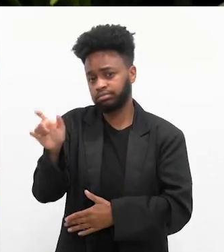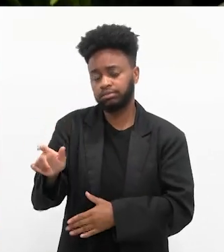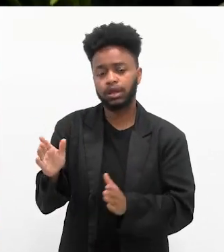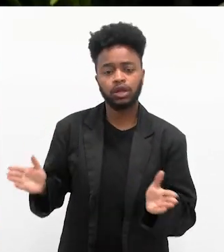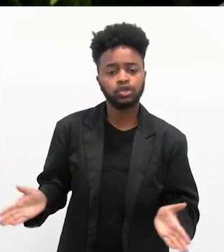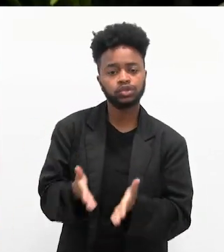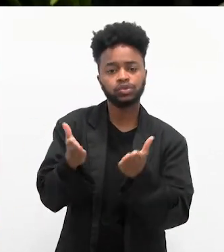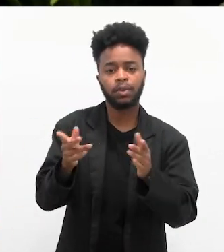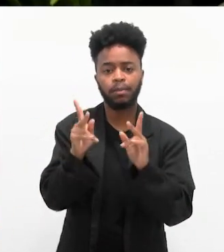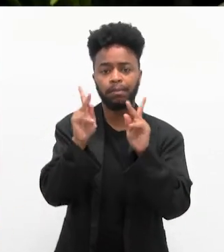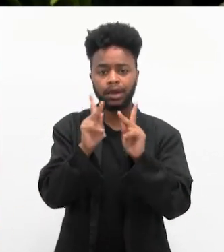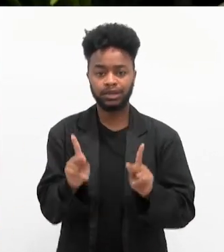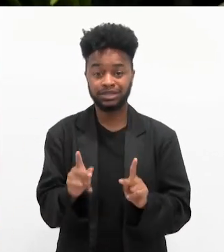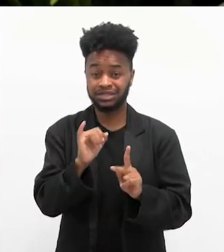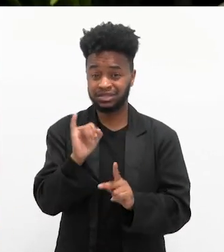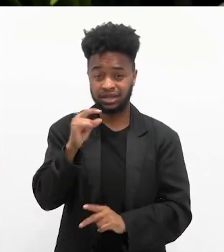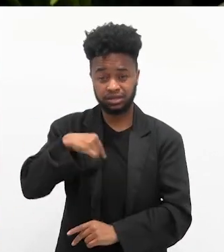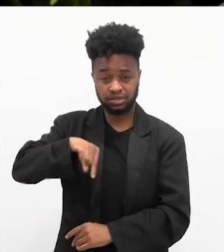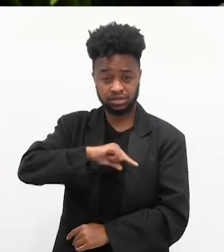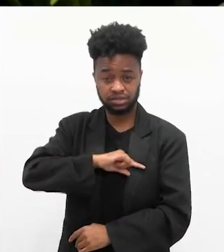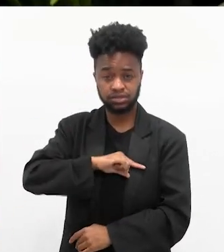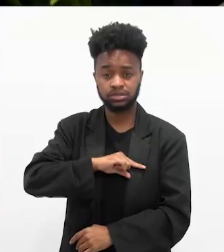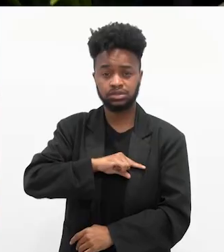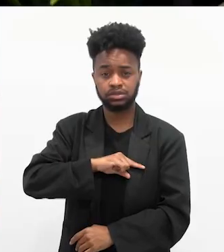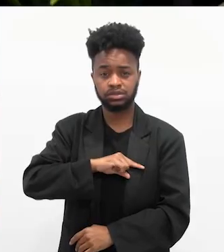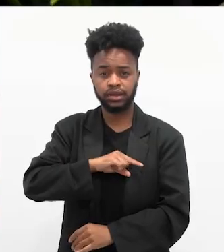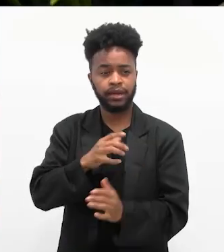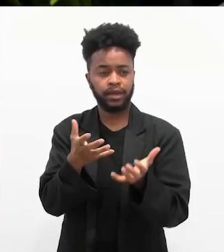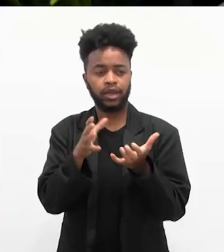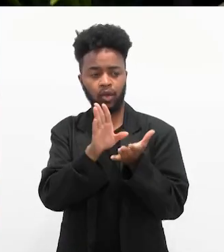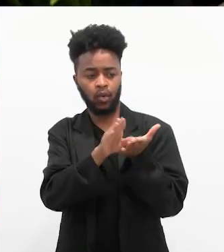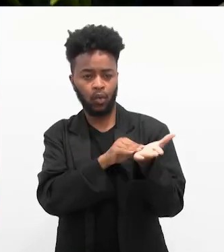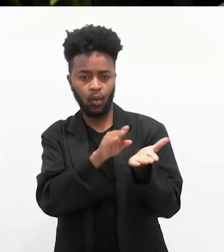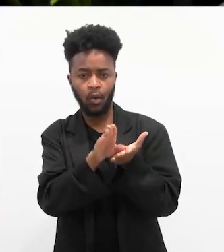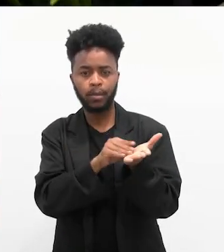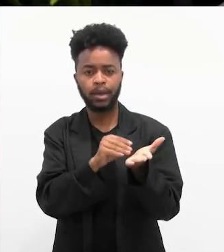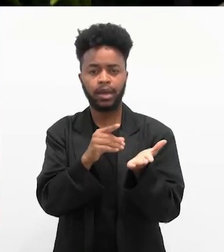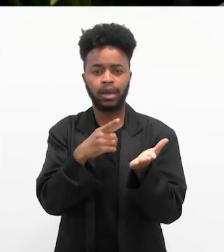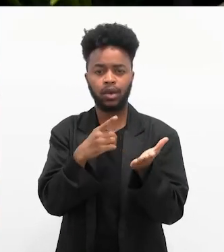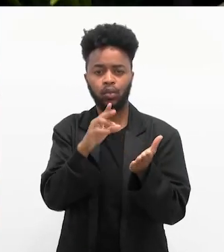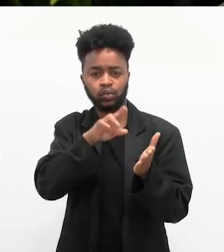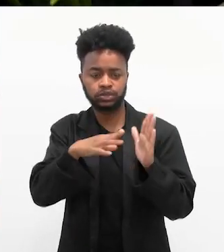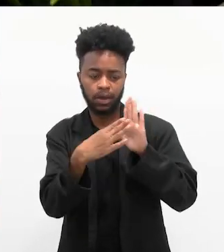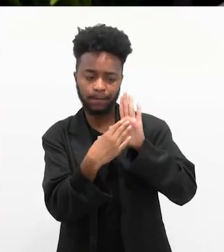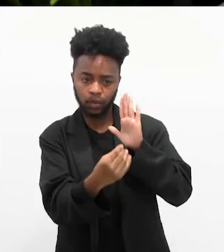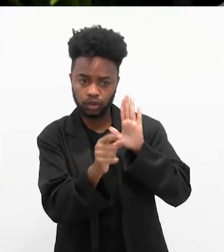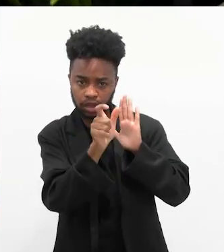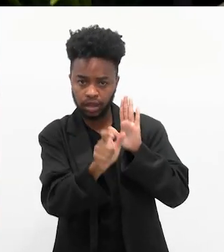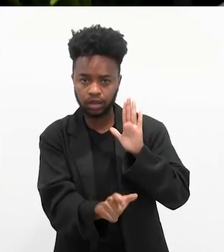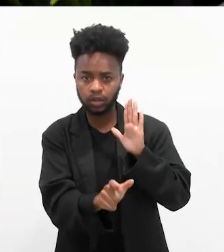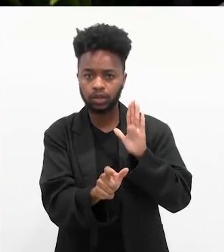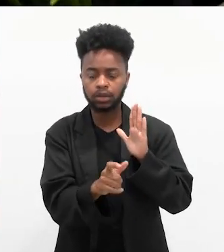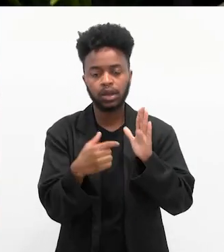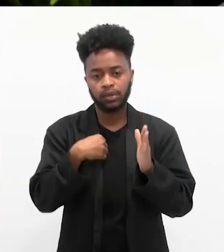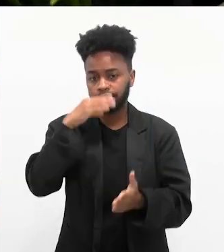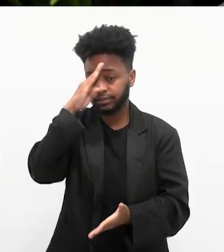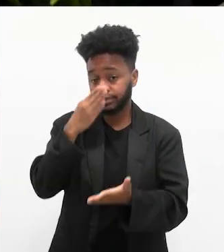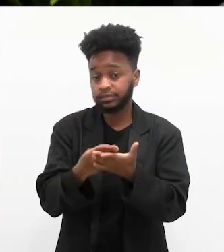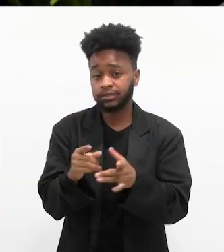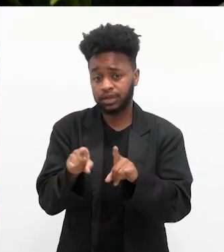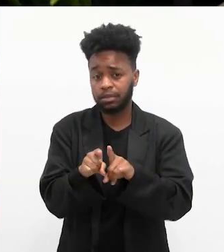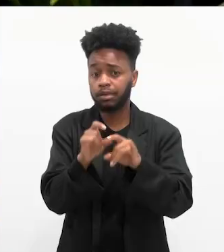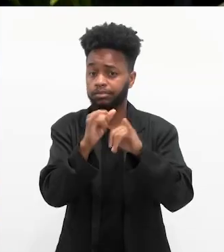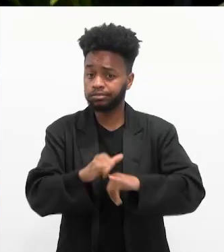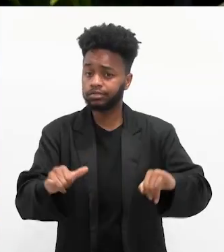ele será essa voz de paz. E se nós esperamos imitá-lo de algum modo, se inspirar nele, eu